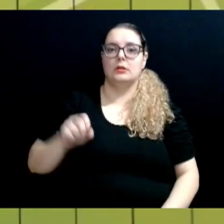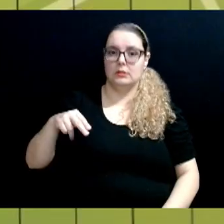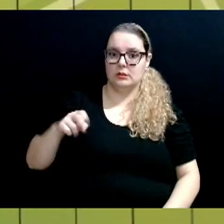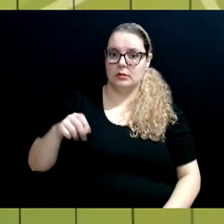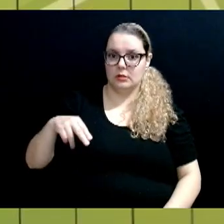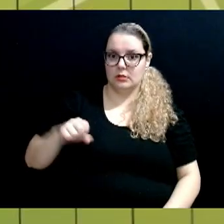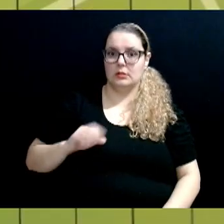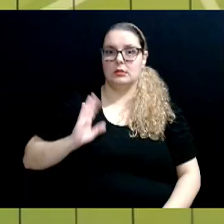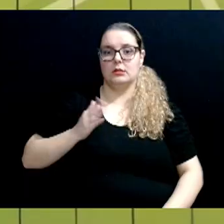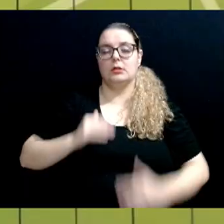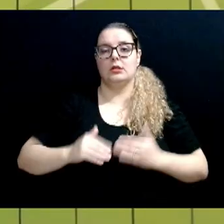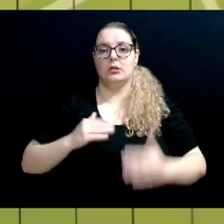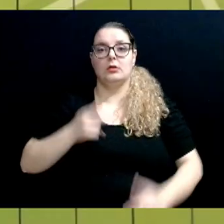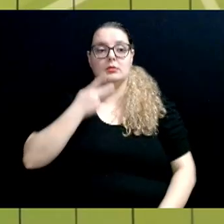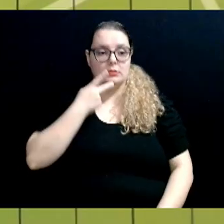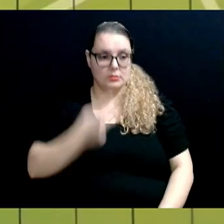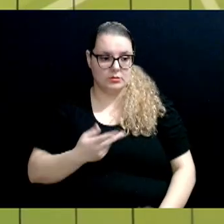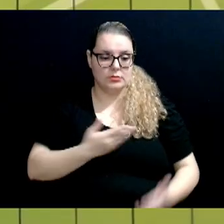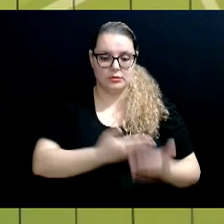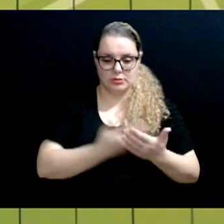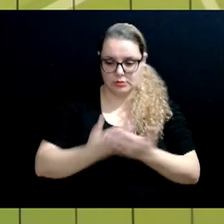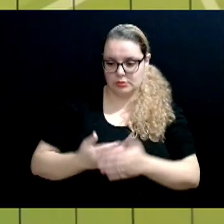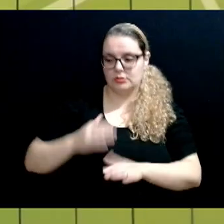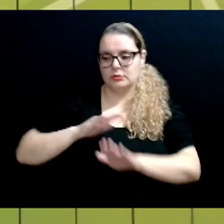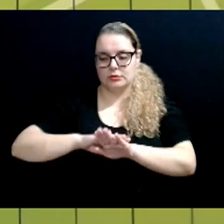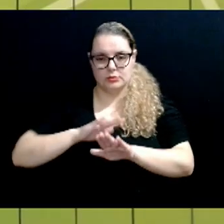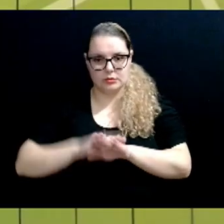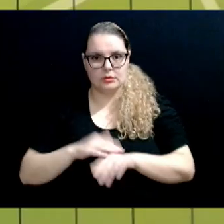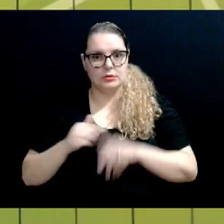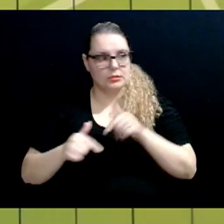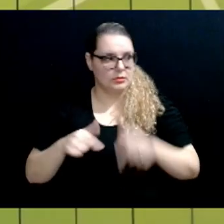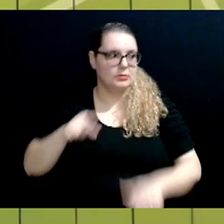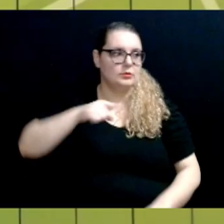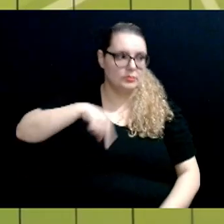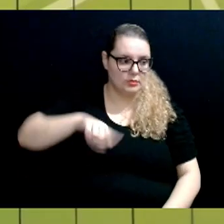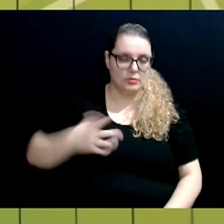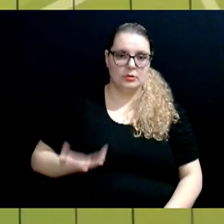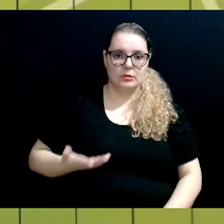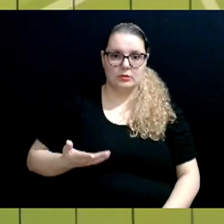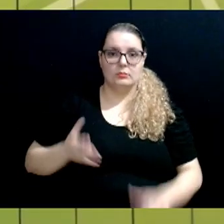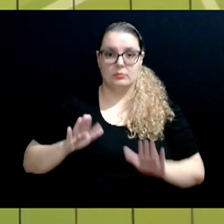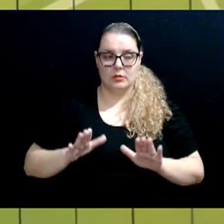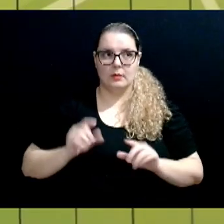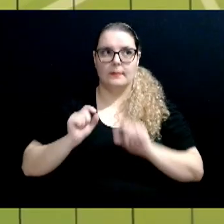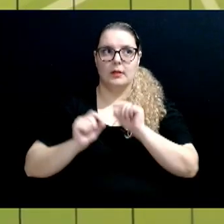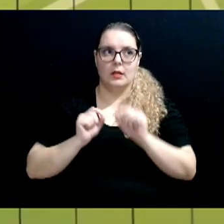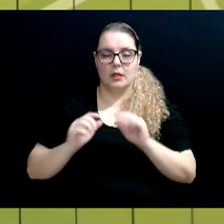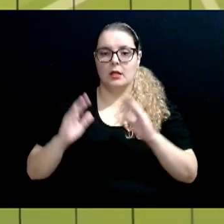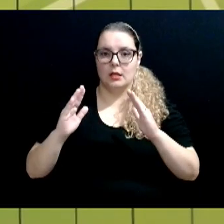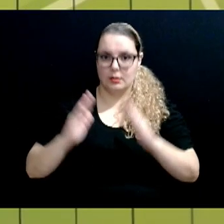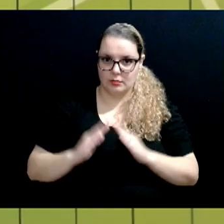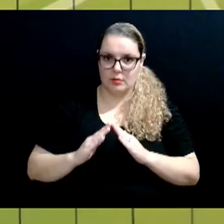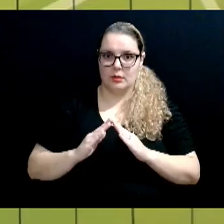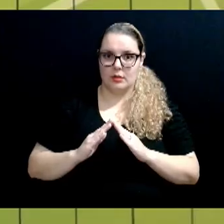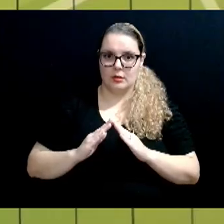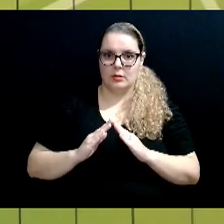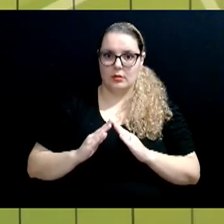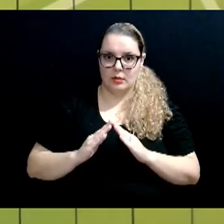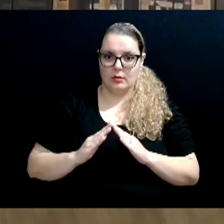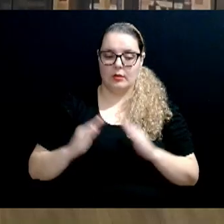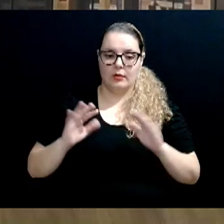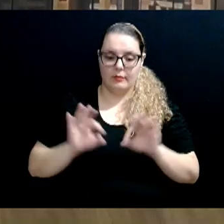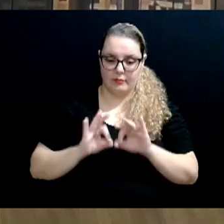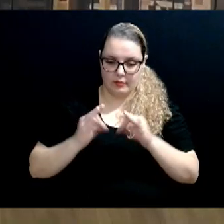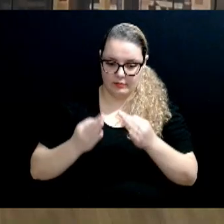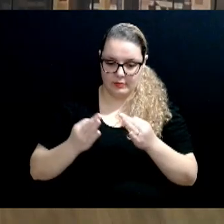já falou dos estudos, das ações de trabalho de vocês, mas para quem está em casa, as famílias em casa, como que esse trabalho